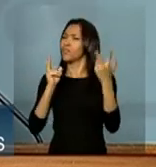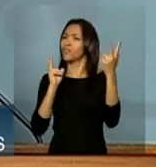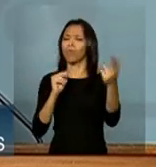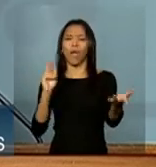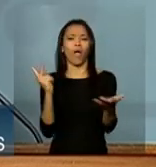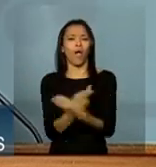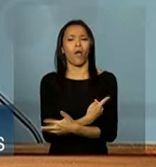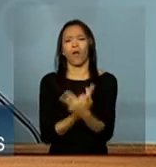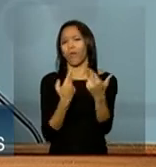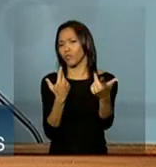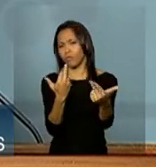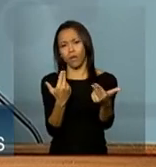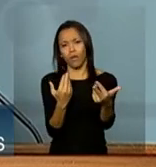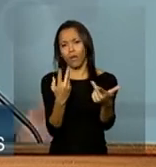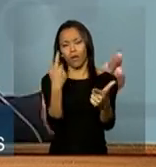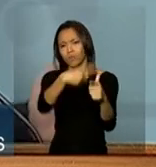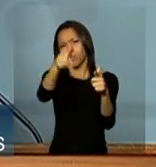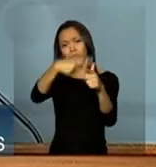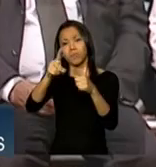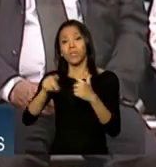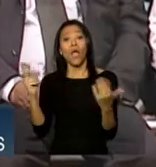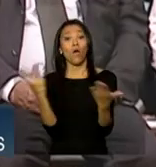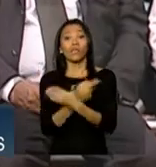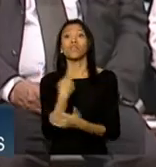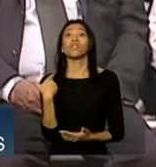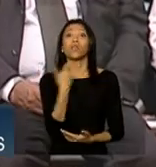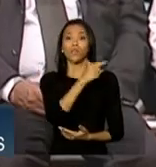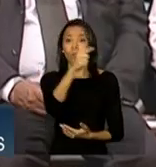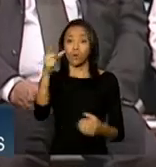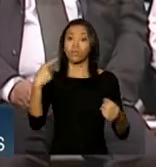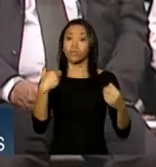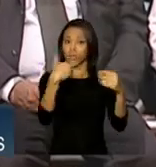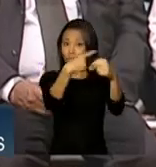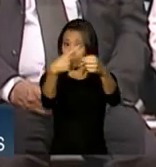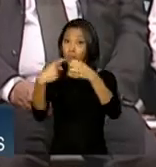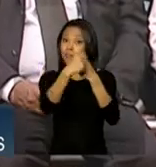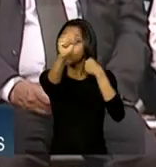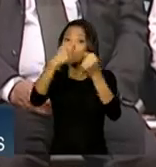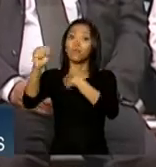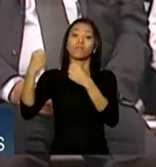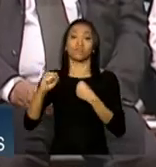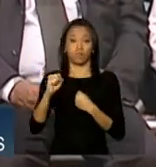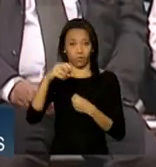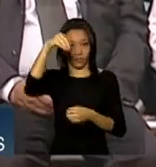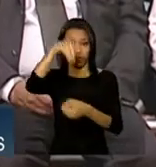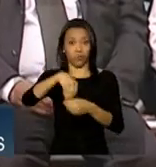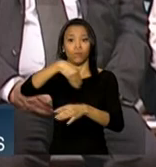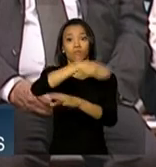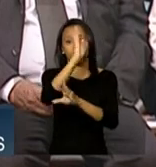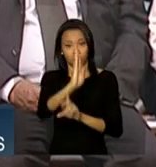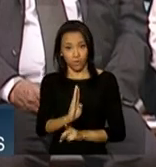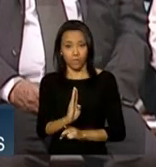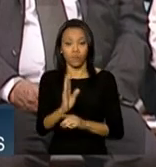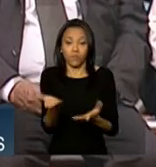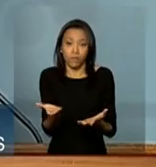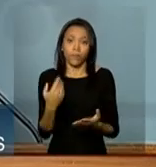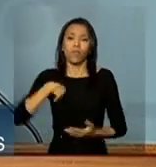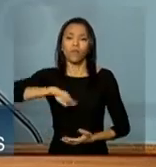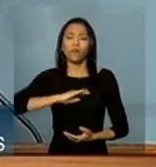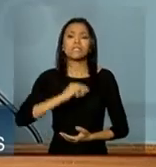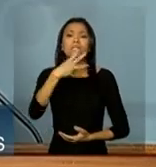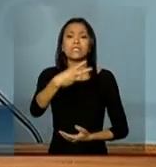problemas das cidades, das grandes cidades hoje e regiões metropolitanas do nosso país. Então, aqui nós teremos